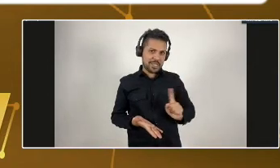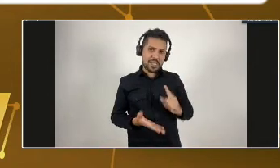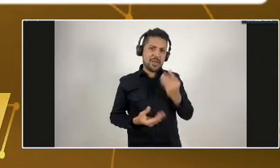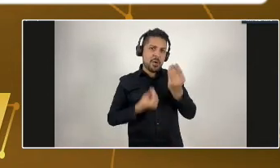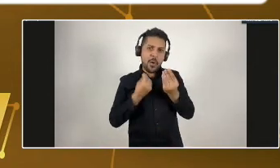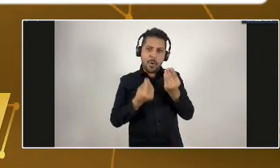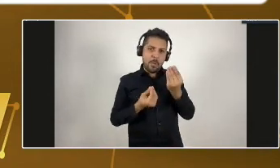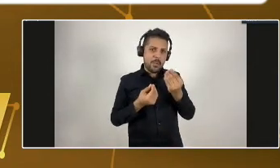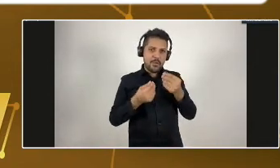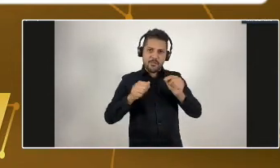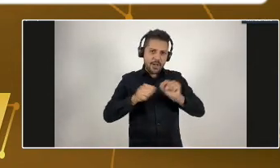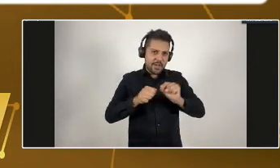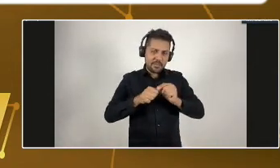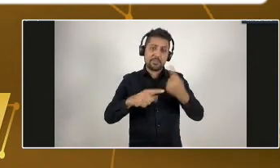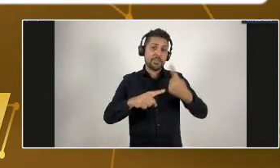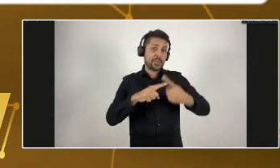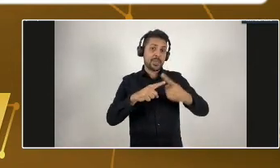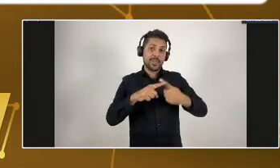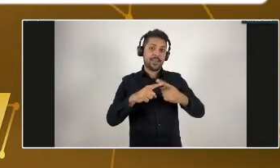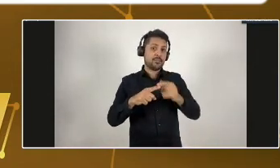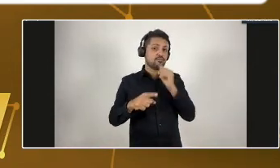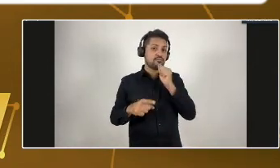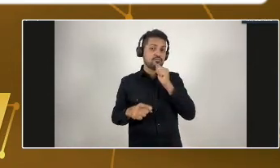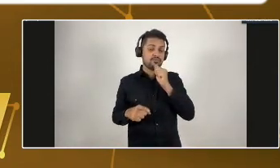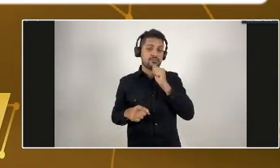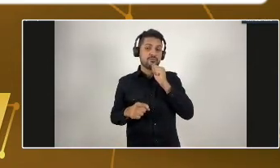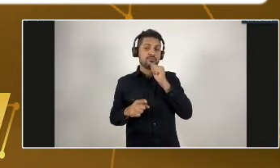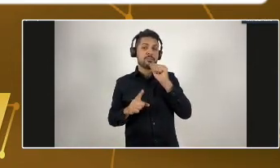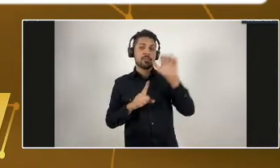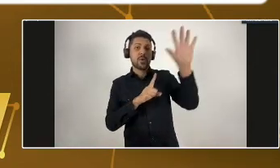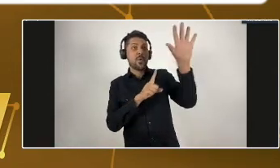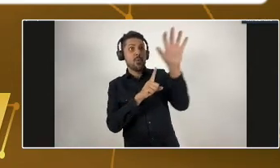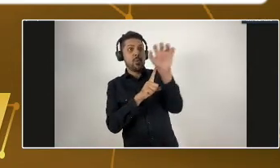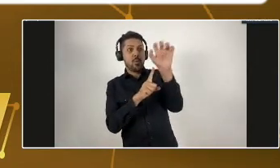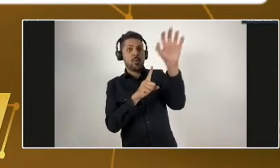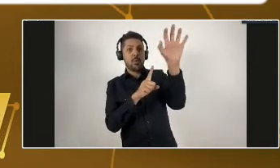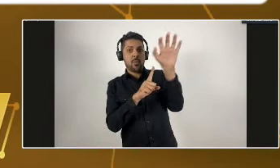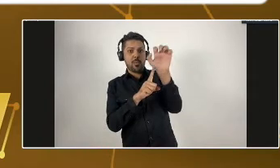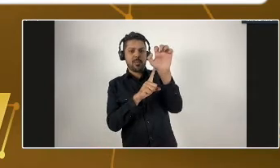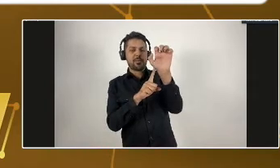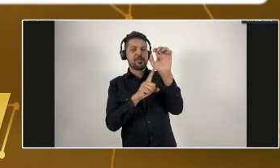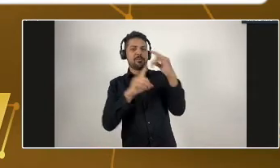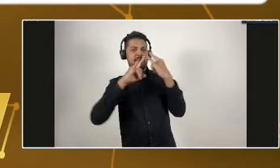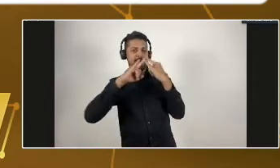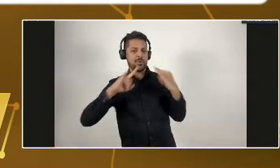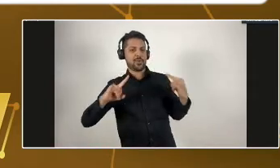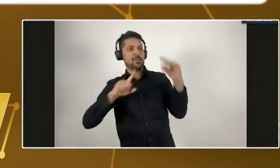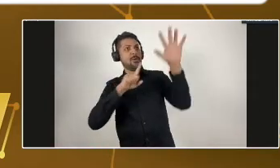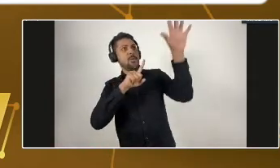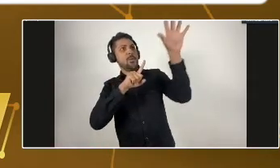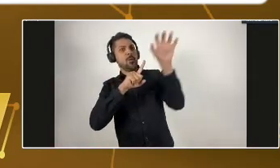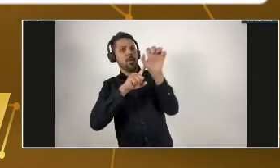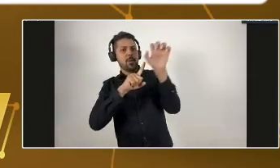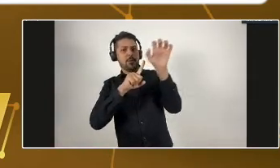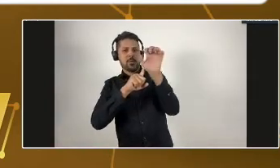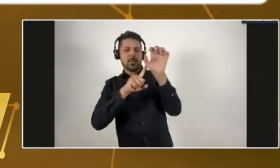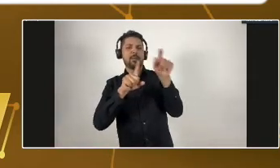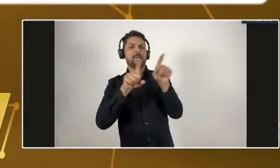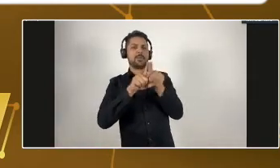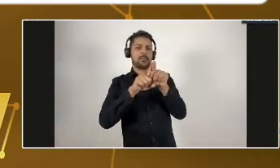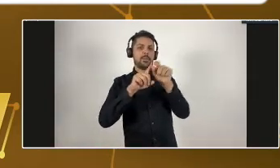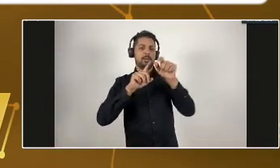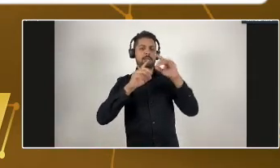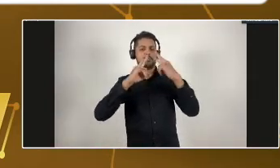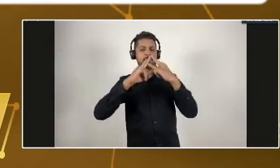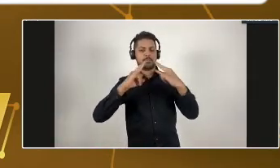ser a minha internet de fato, mas o que eu tinha para mostrar para vocês em relação ao portal é isso,